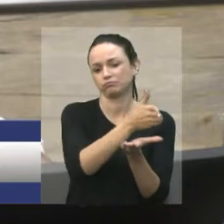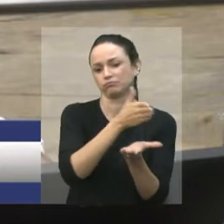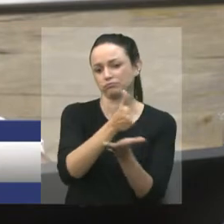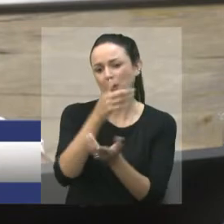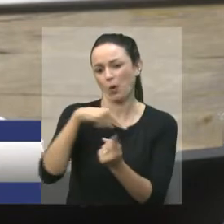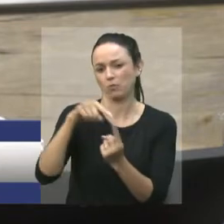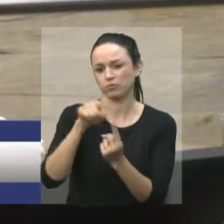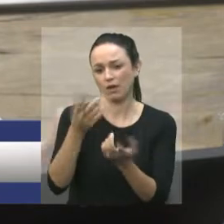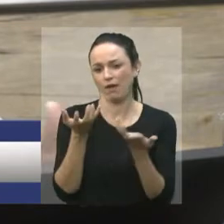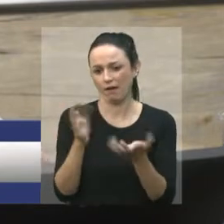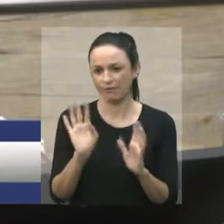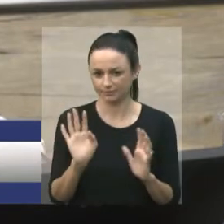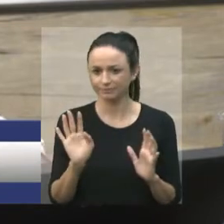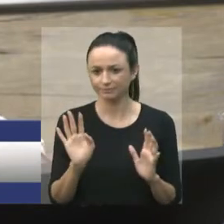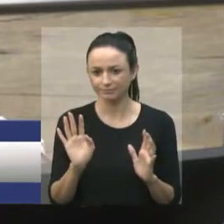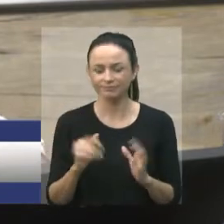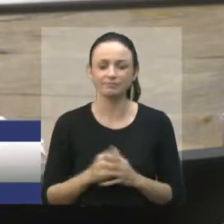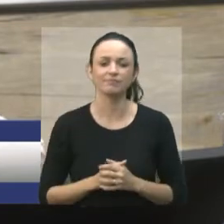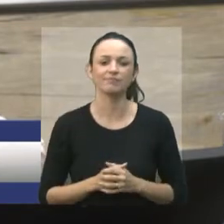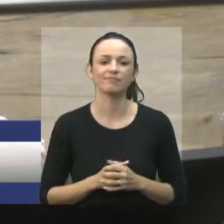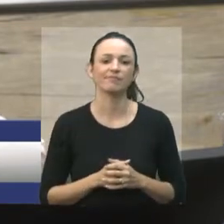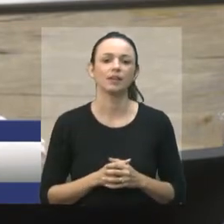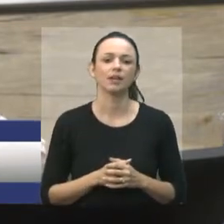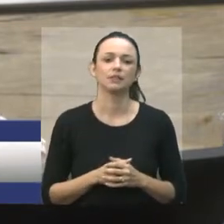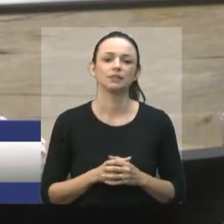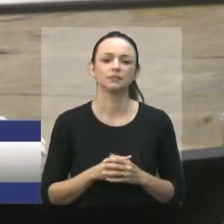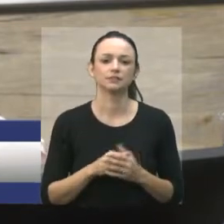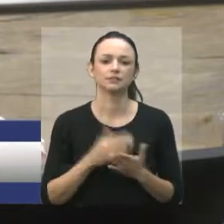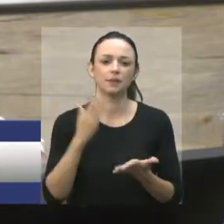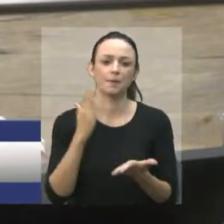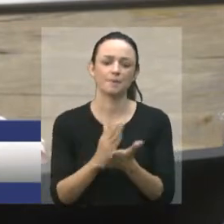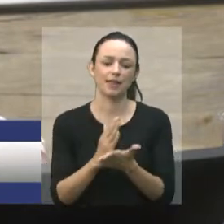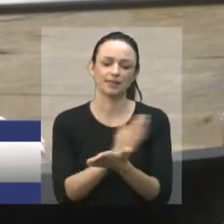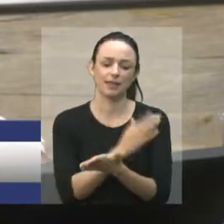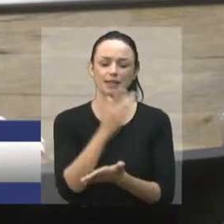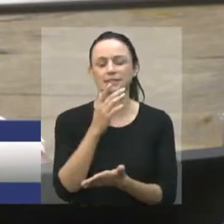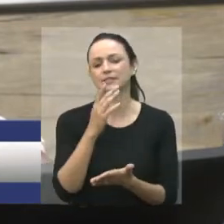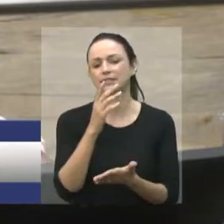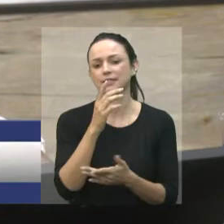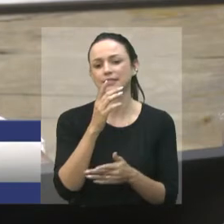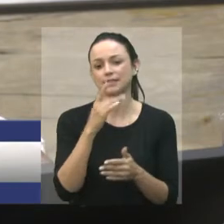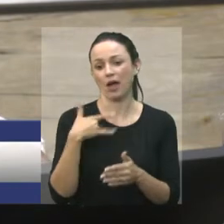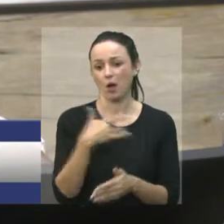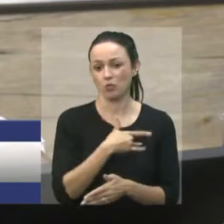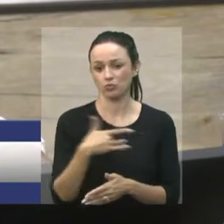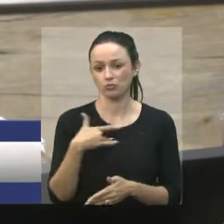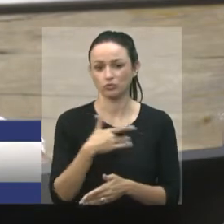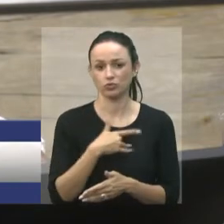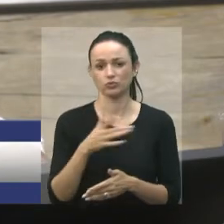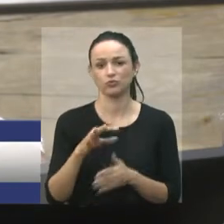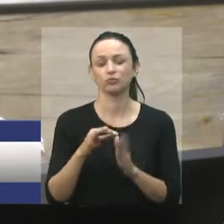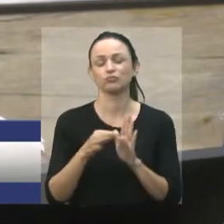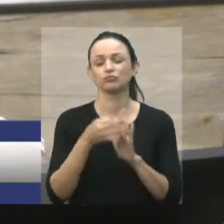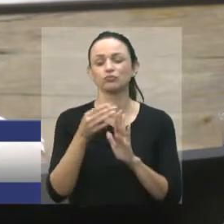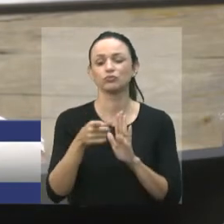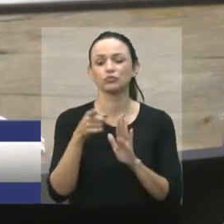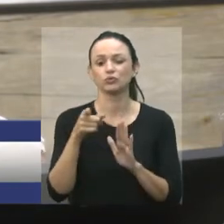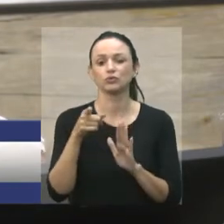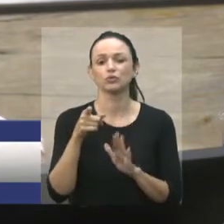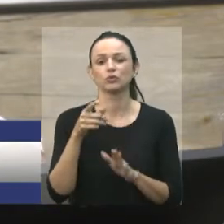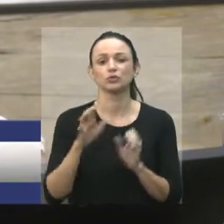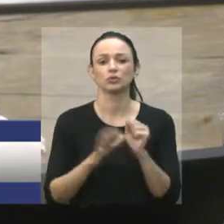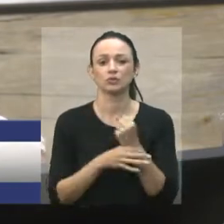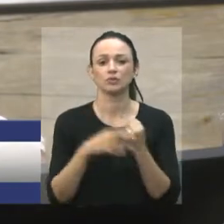gostasse, que ele quisesse que seja feita, metade para a saúde. E uma das sugestões que o doutor Segura deu foi que parte de que nós